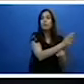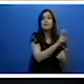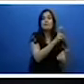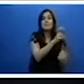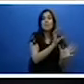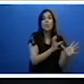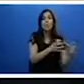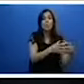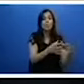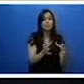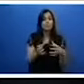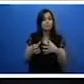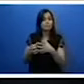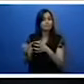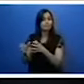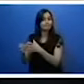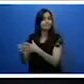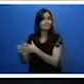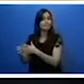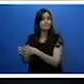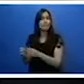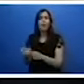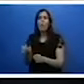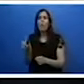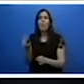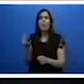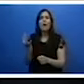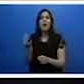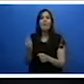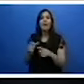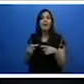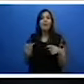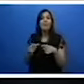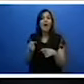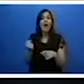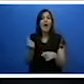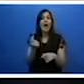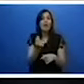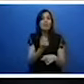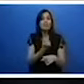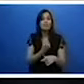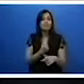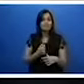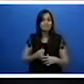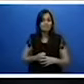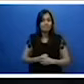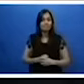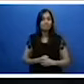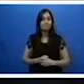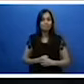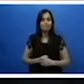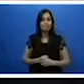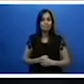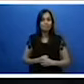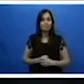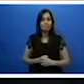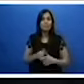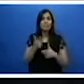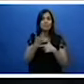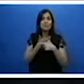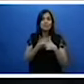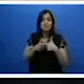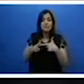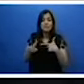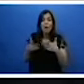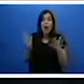grupos. Quantas cartelas numeradas cada grupo recebeu? E agora, chegamos na divisão. Como a